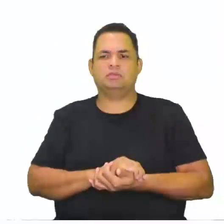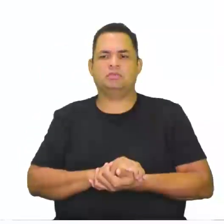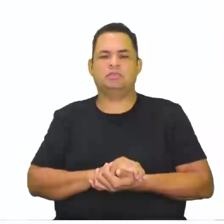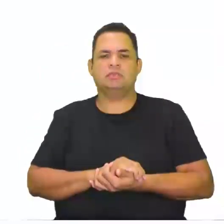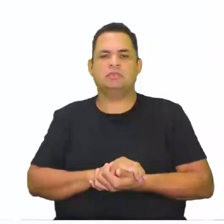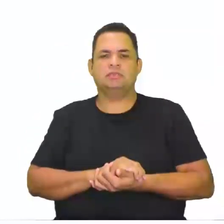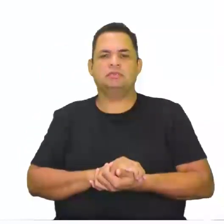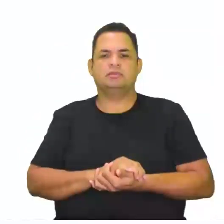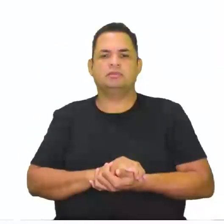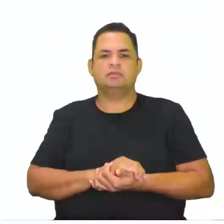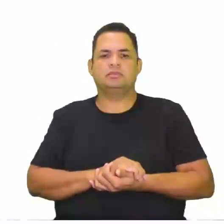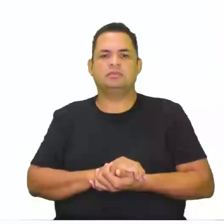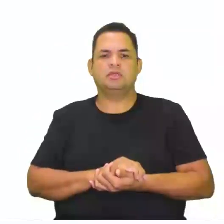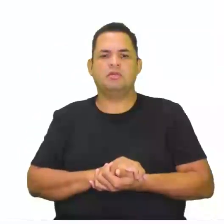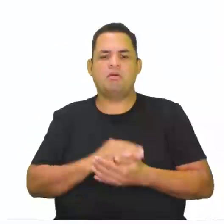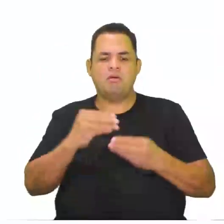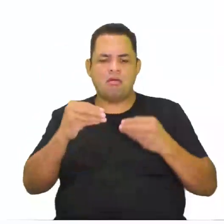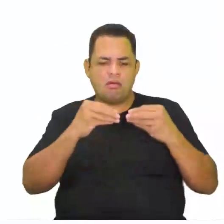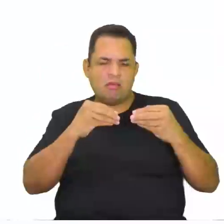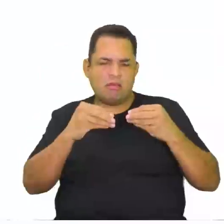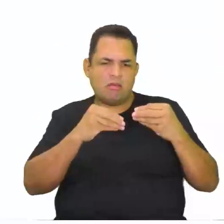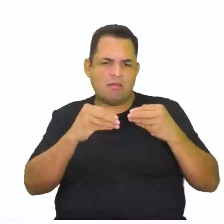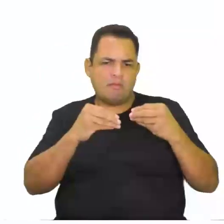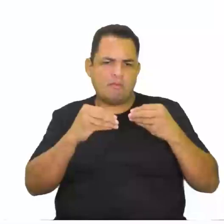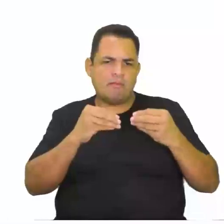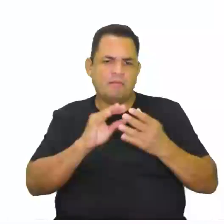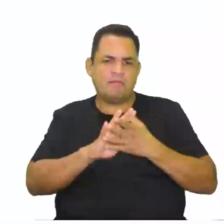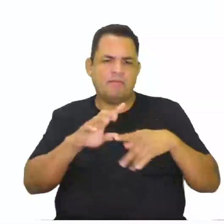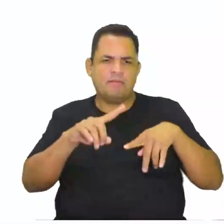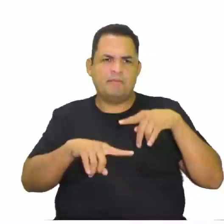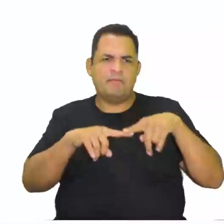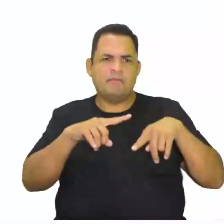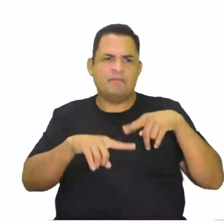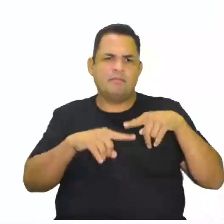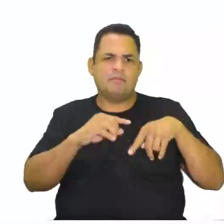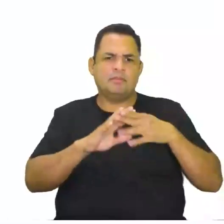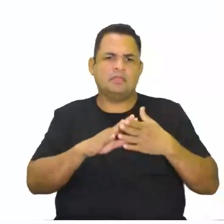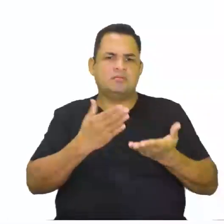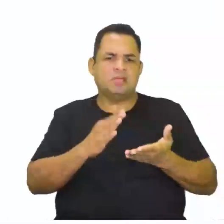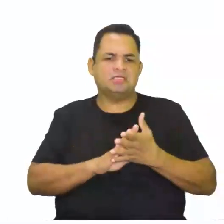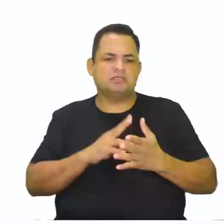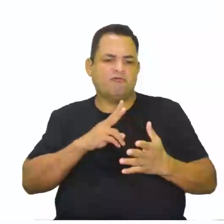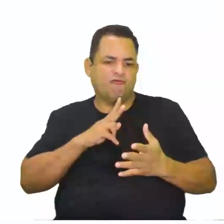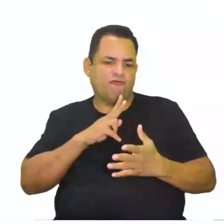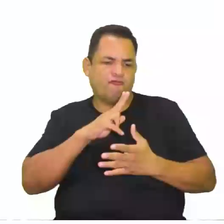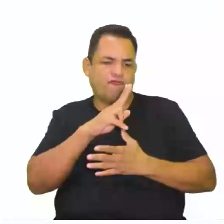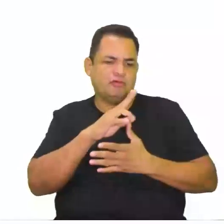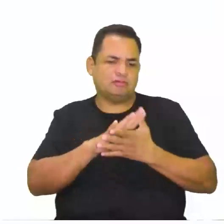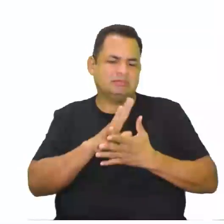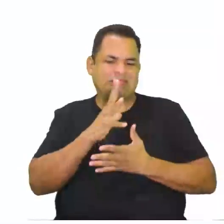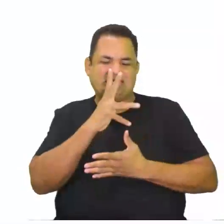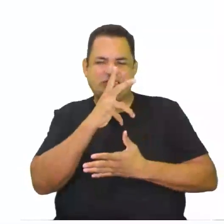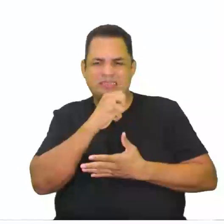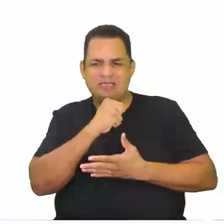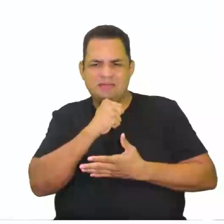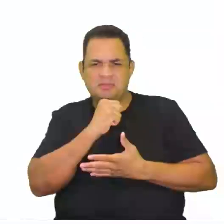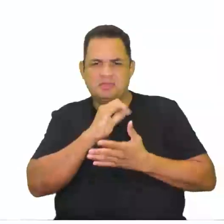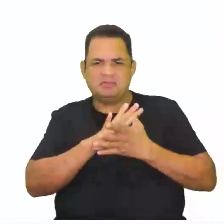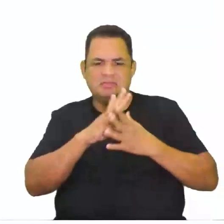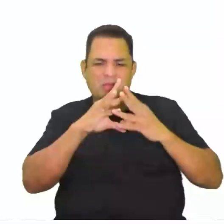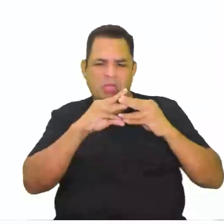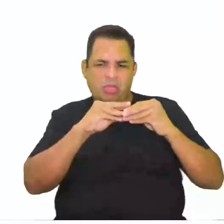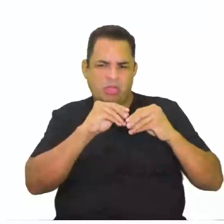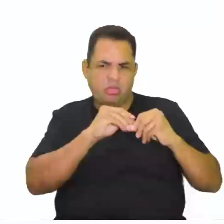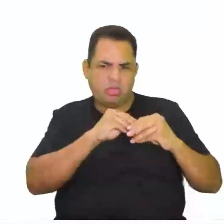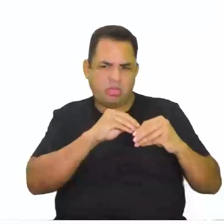plásticas? Sendo que o plástico é um dos materiais mais resistentes que demora muito para degradar no